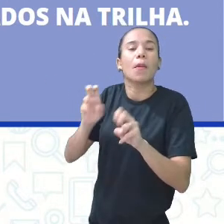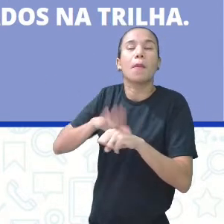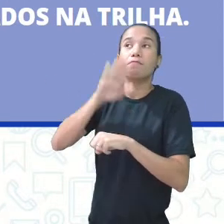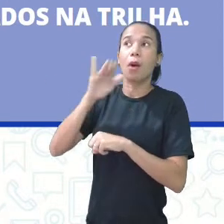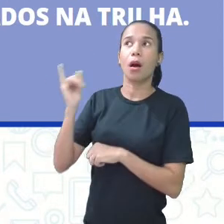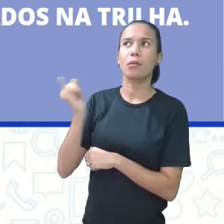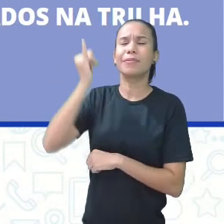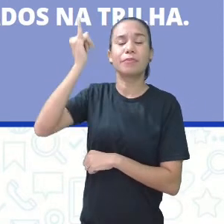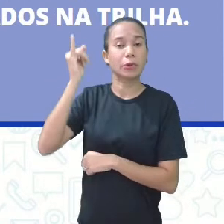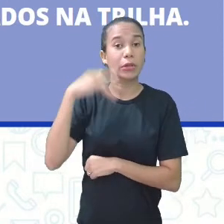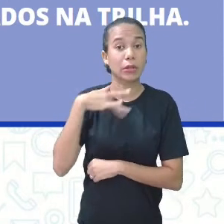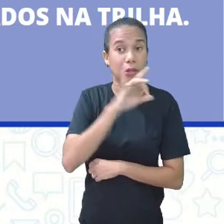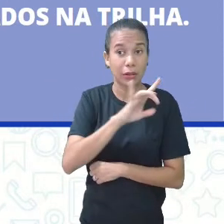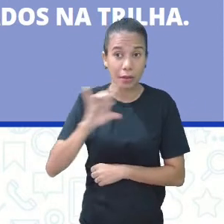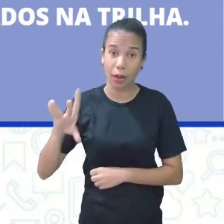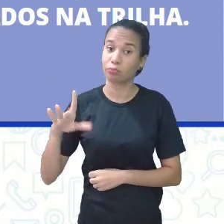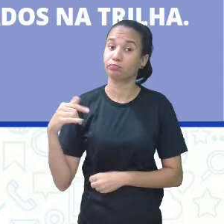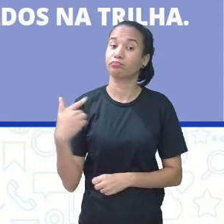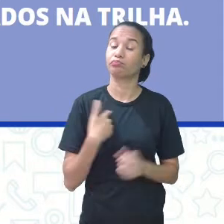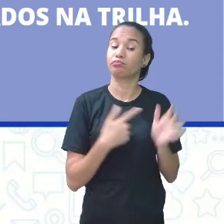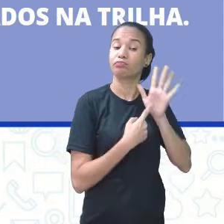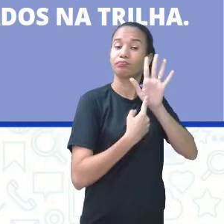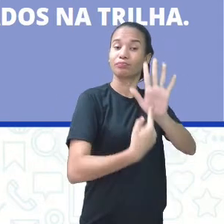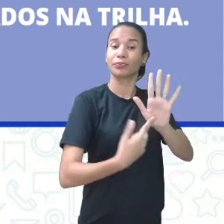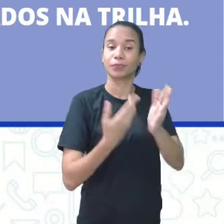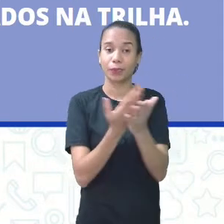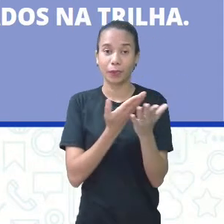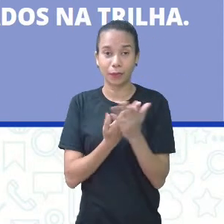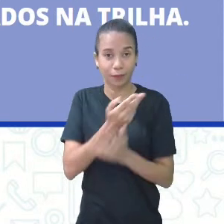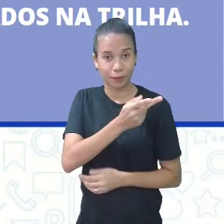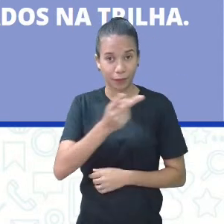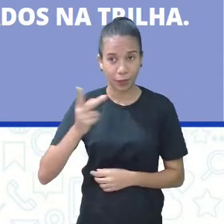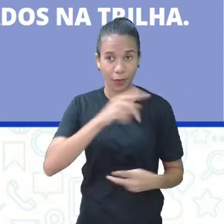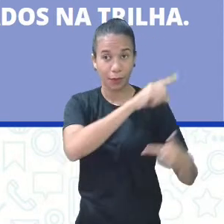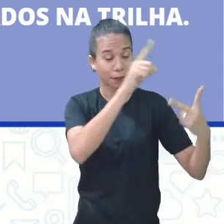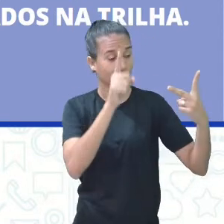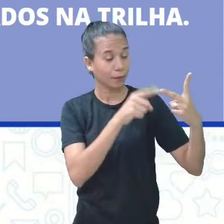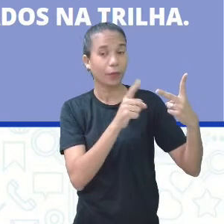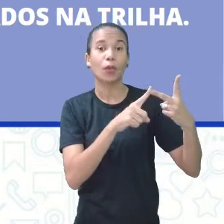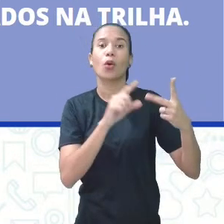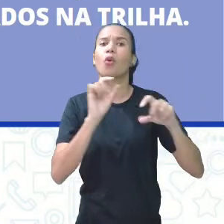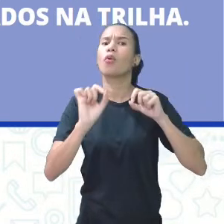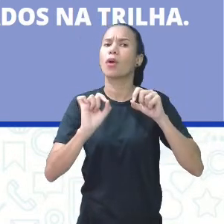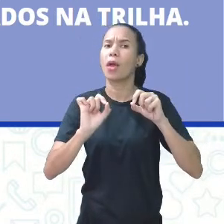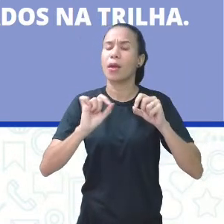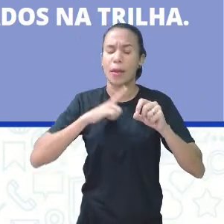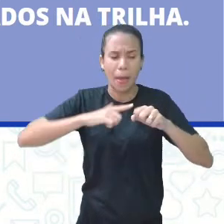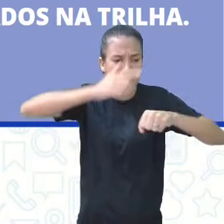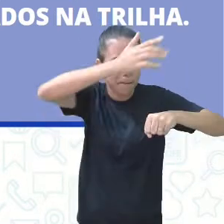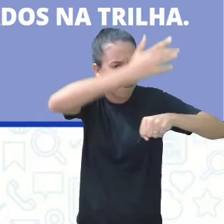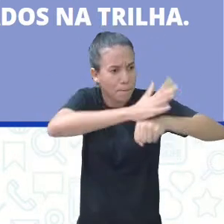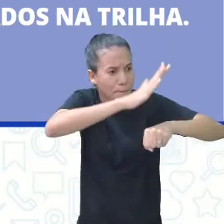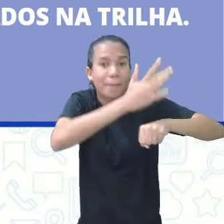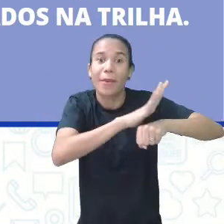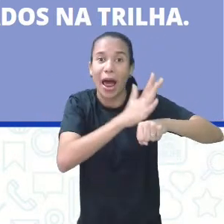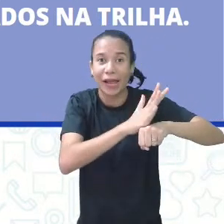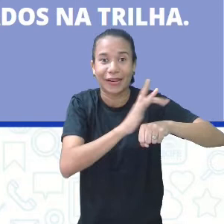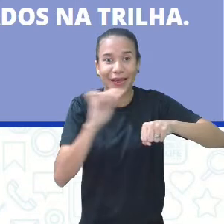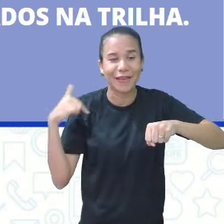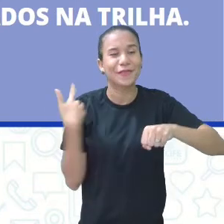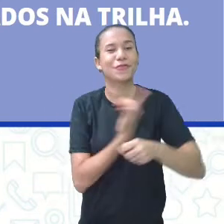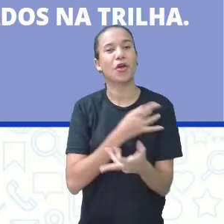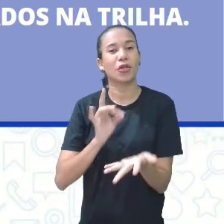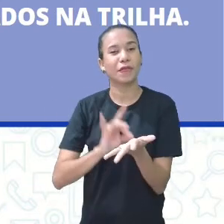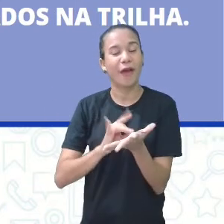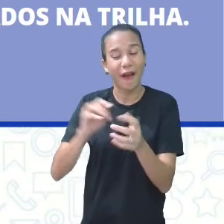mais importante em cada trilha e vamos apresentar para vocês. Temos também o momento mão na massa, onde a gente vai